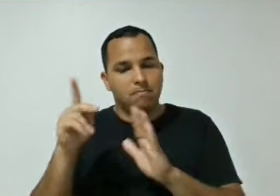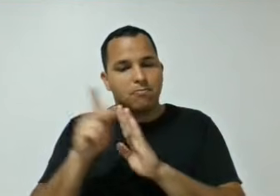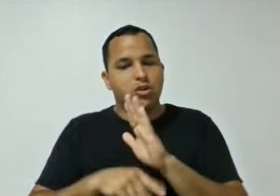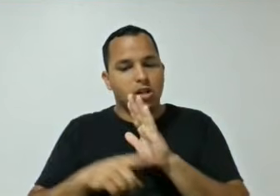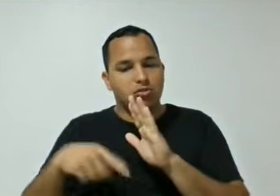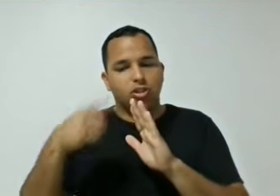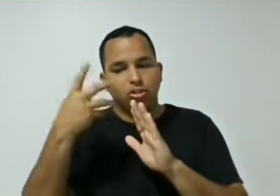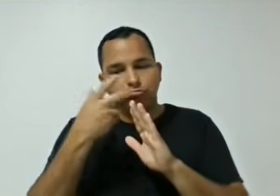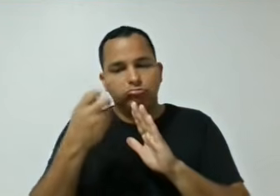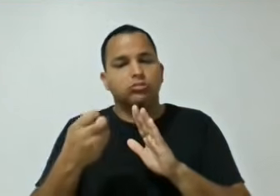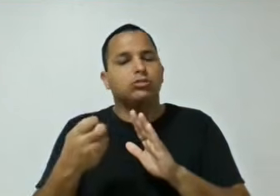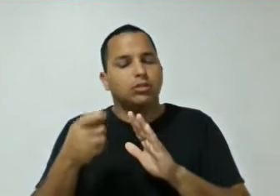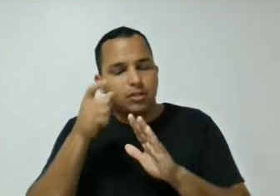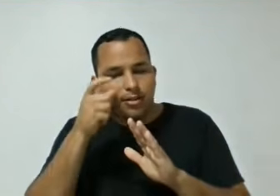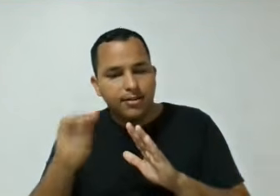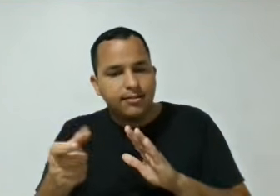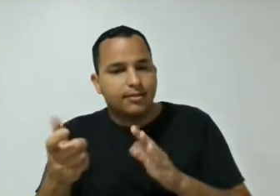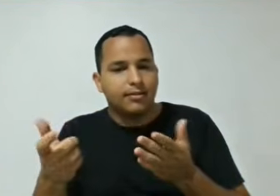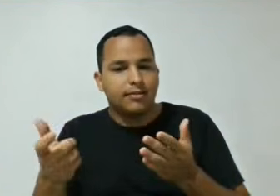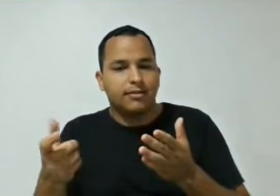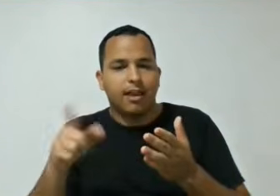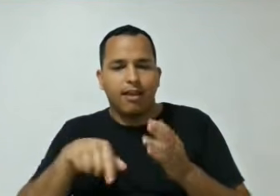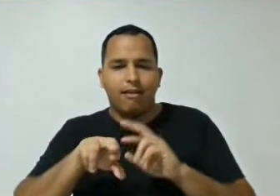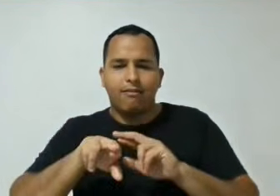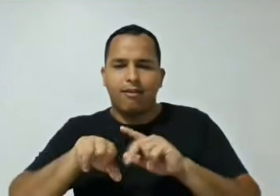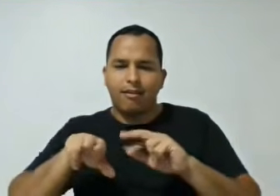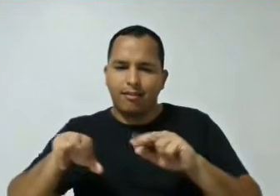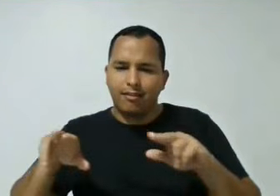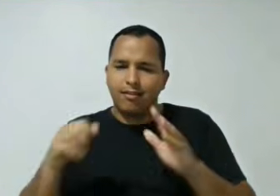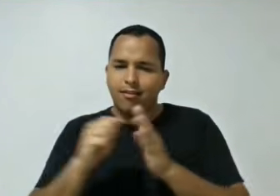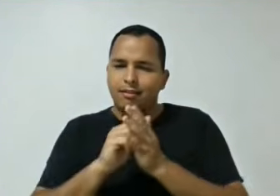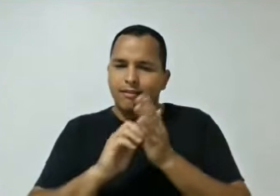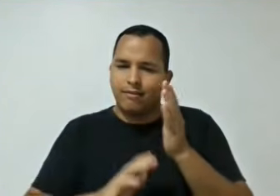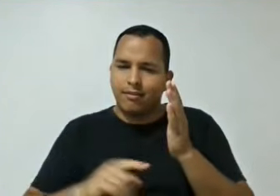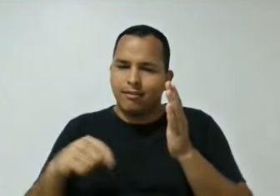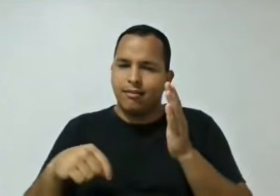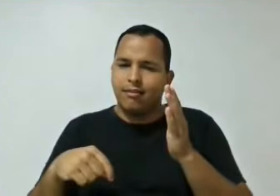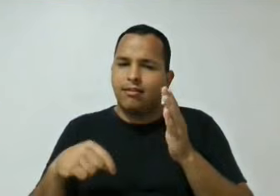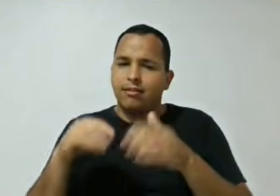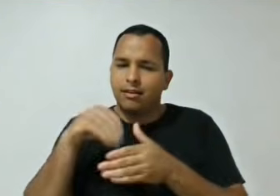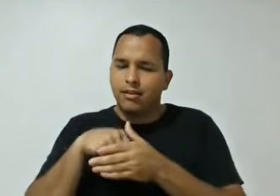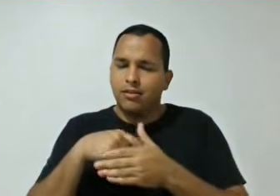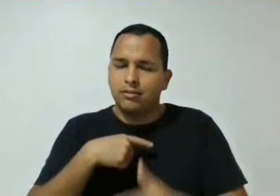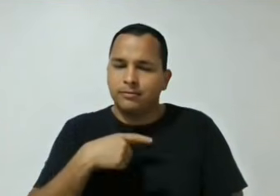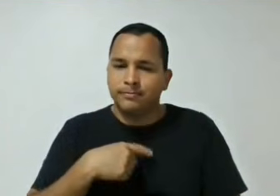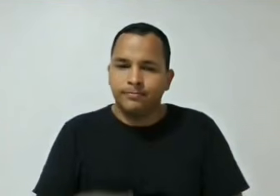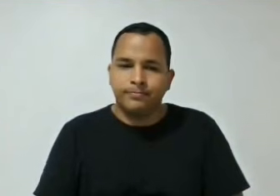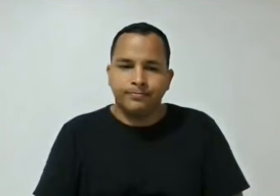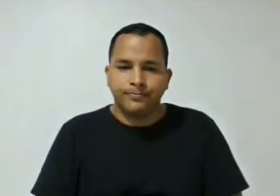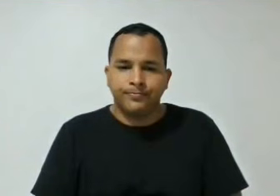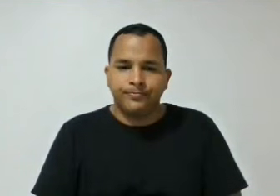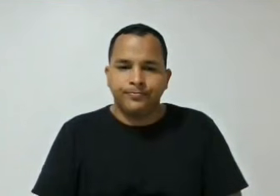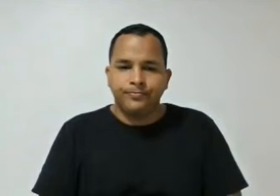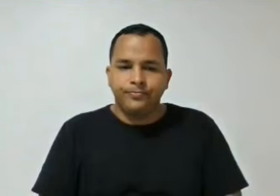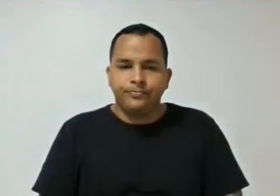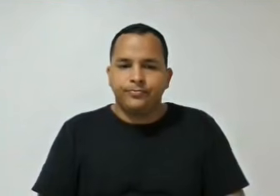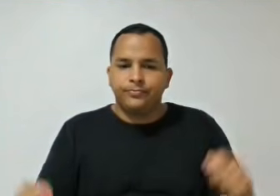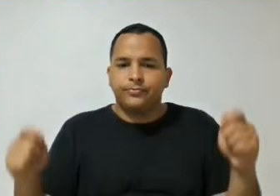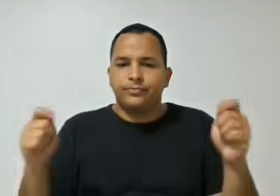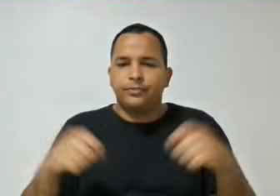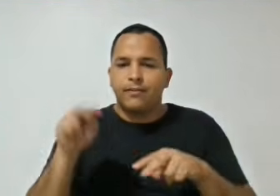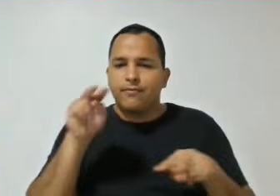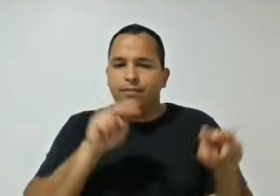gente tem uma variedade grande de atividades acontecendo e dar visibilidade para os